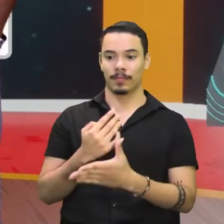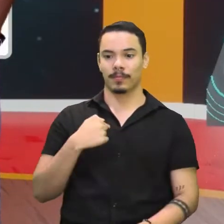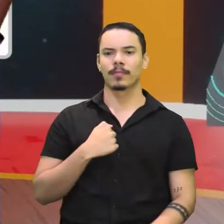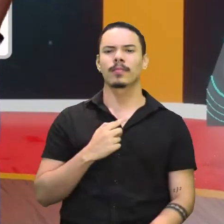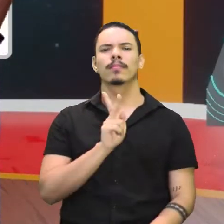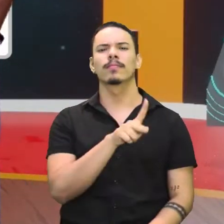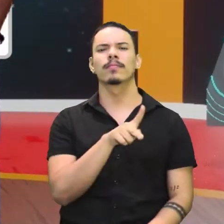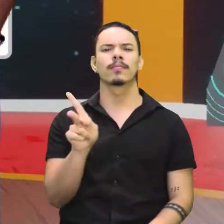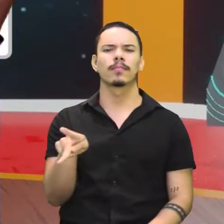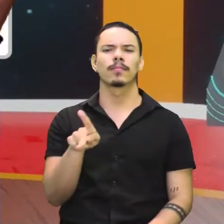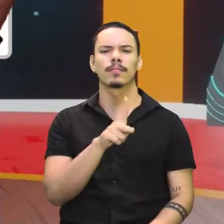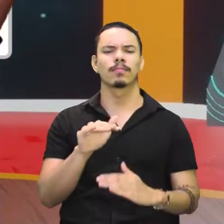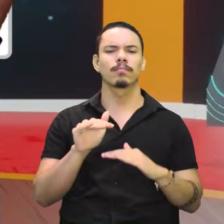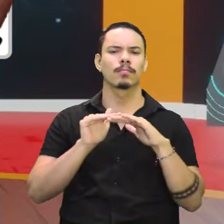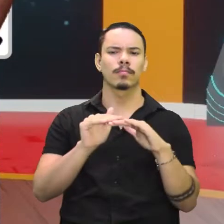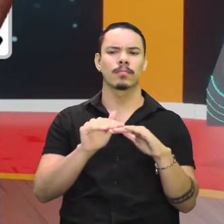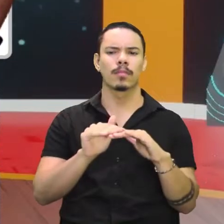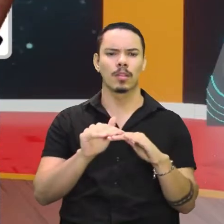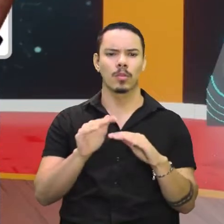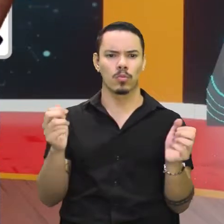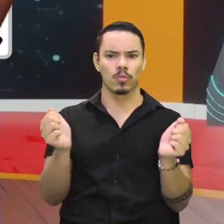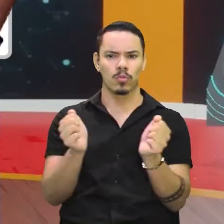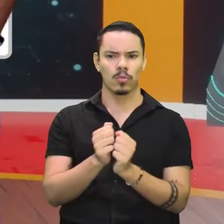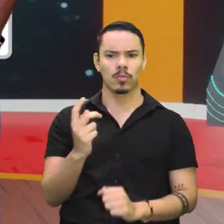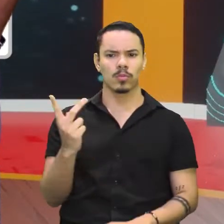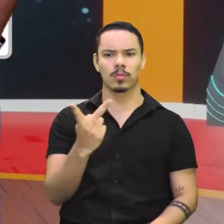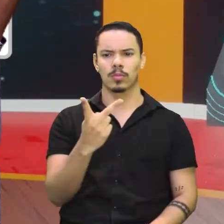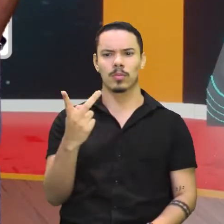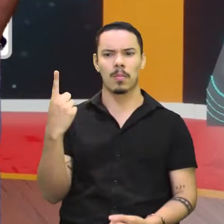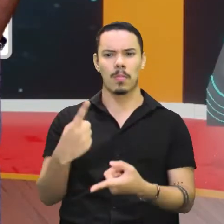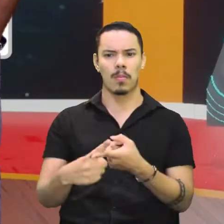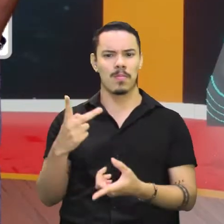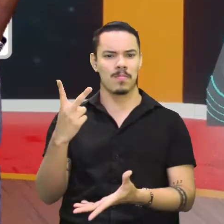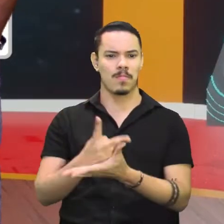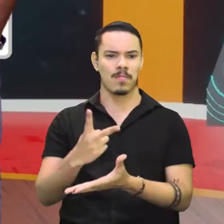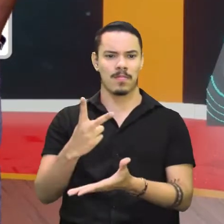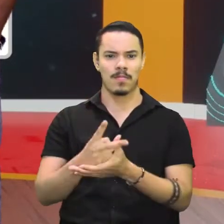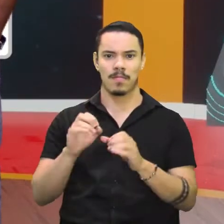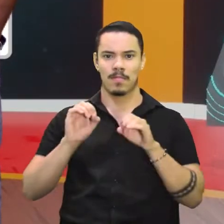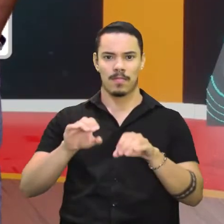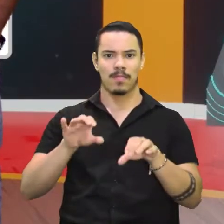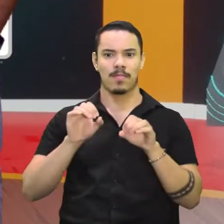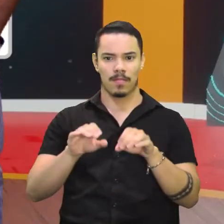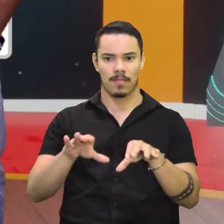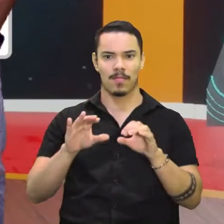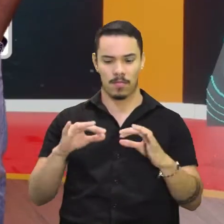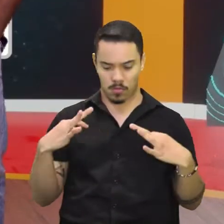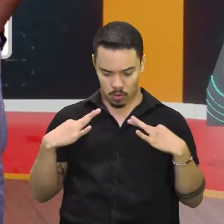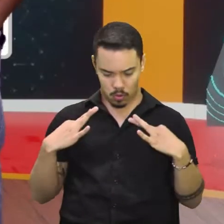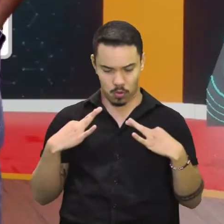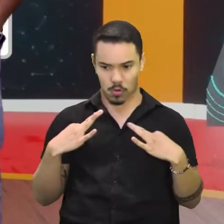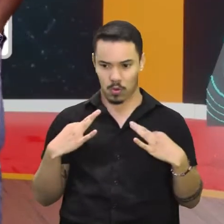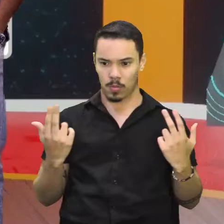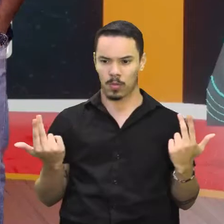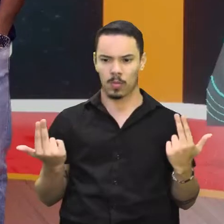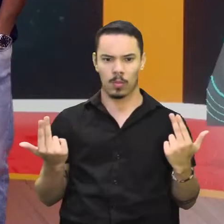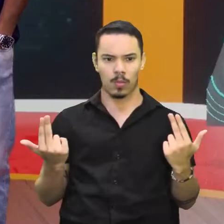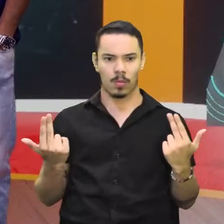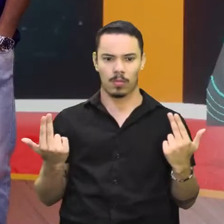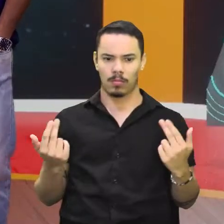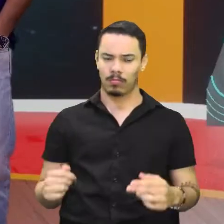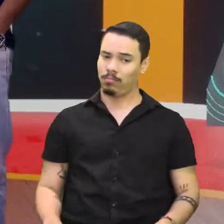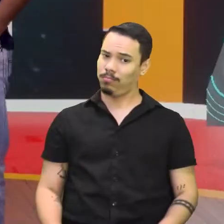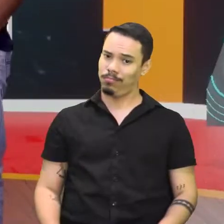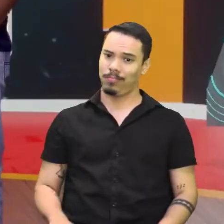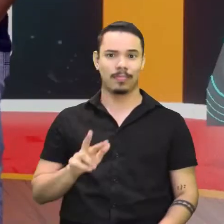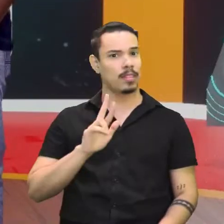Professor, você é a professora Lucy. Por que vocês sempre vão dar aula com roupa igual? Não é igual, é